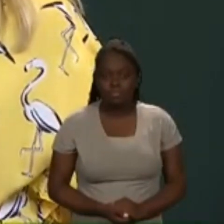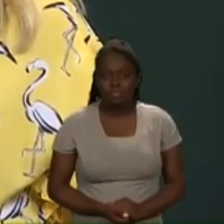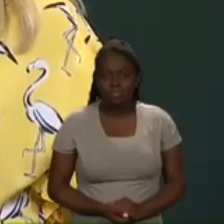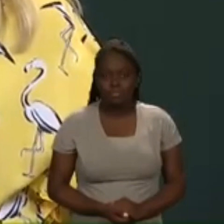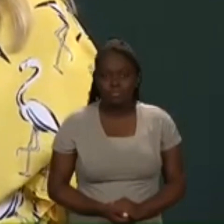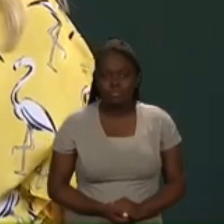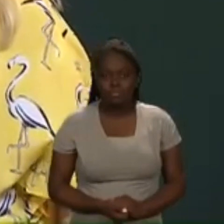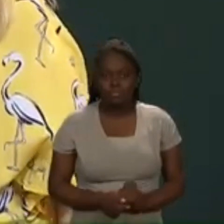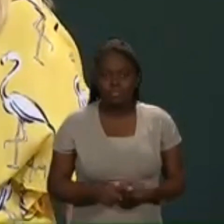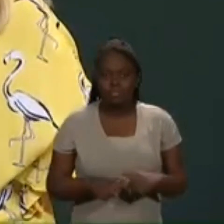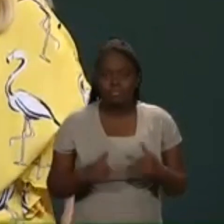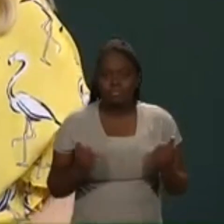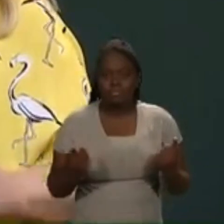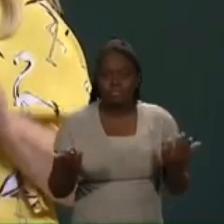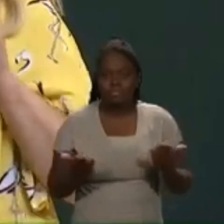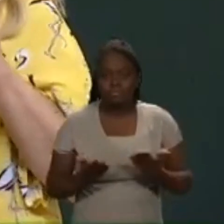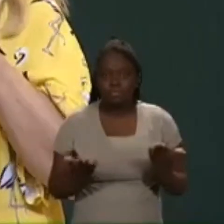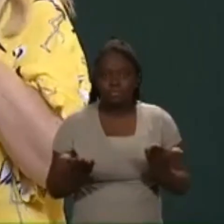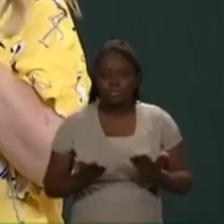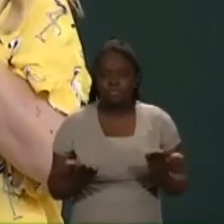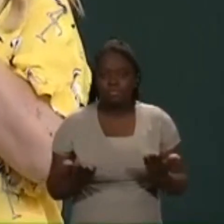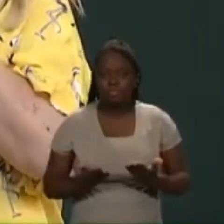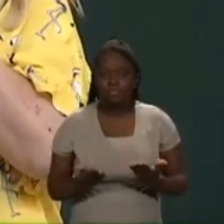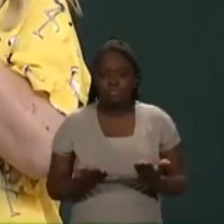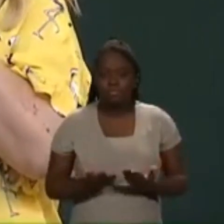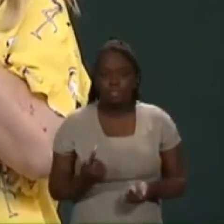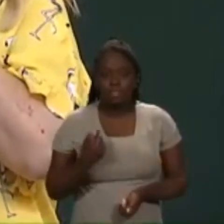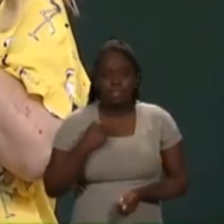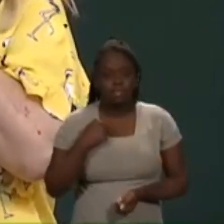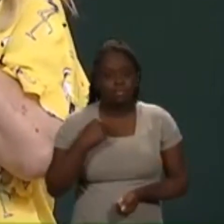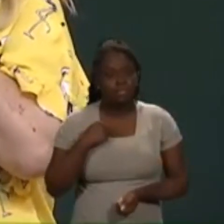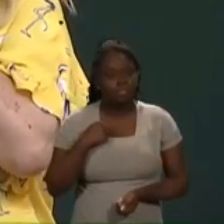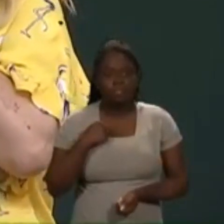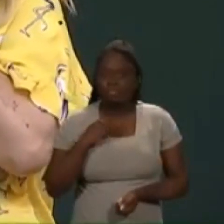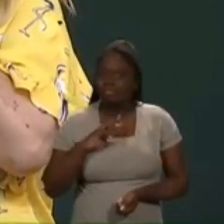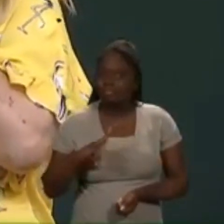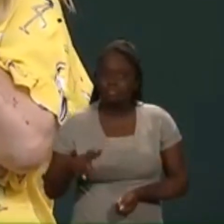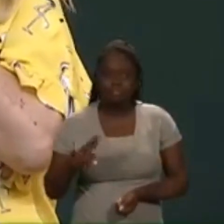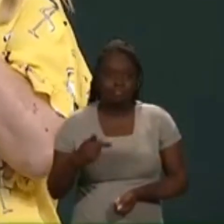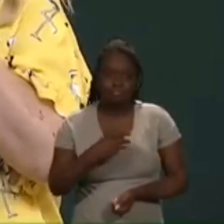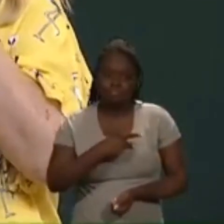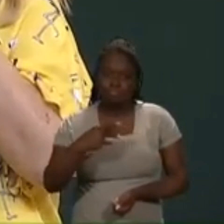mas a partir de hoje, eu não serei mais o pastor aqui.